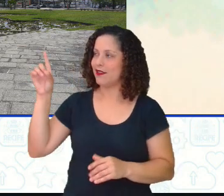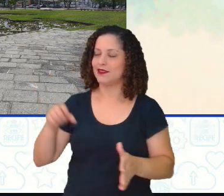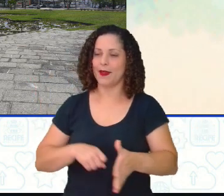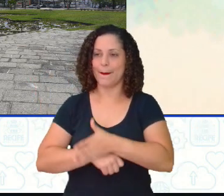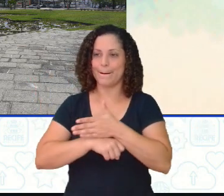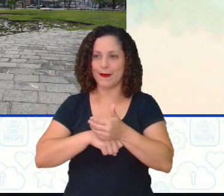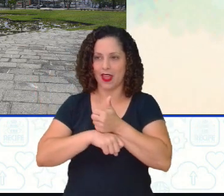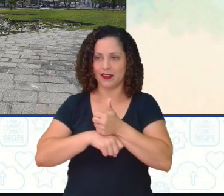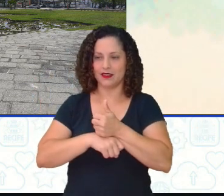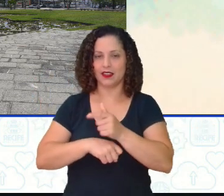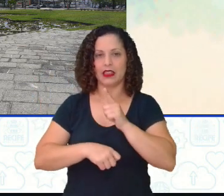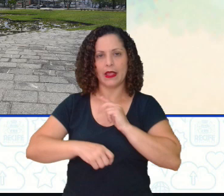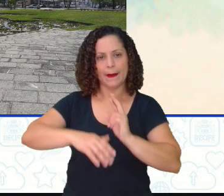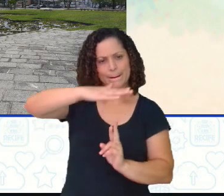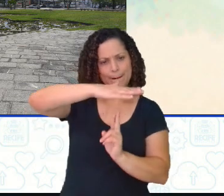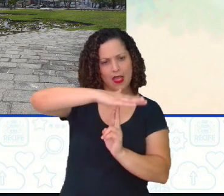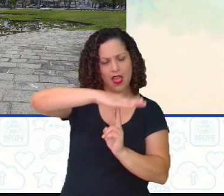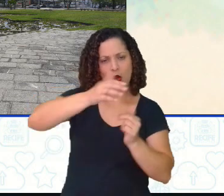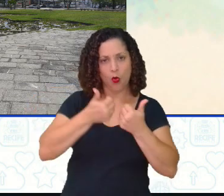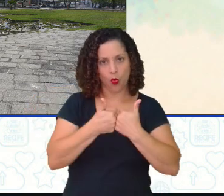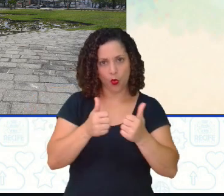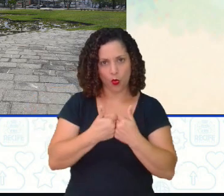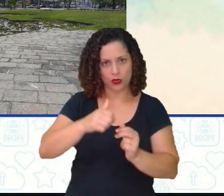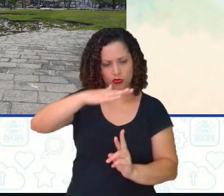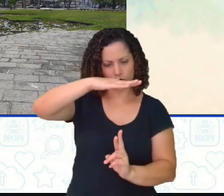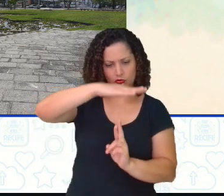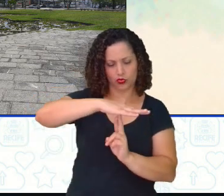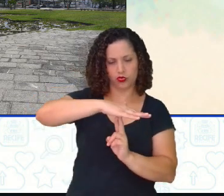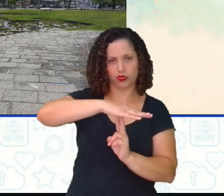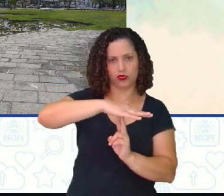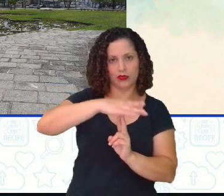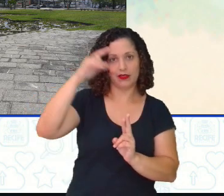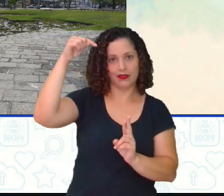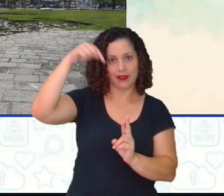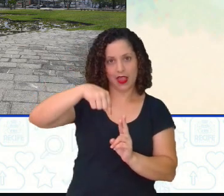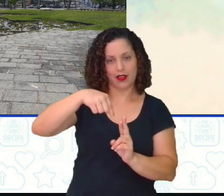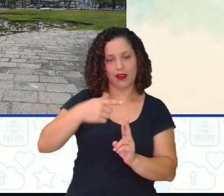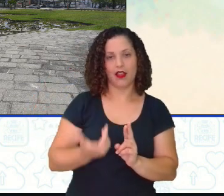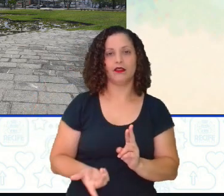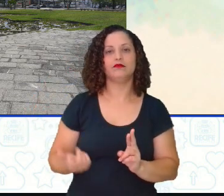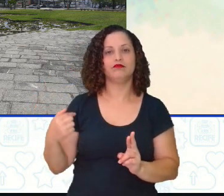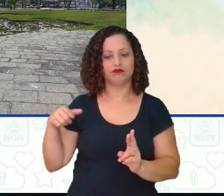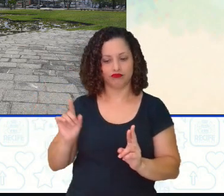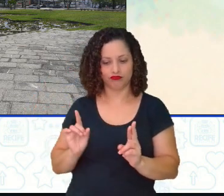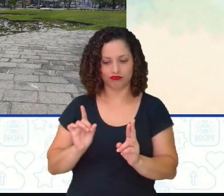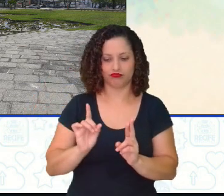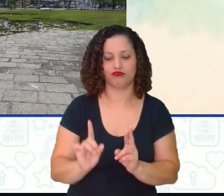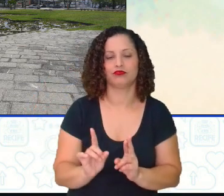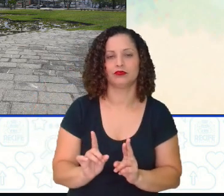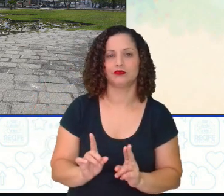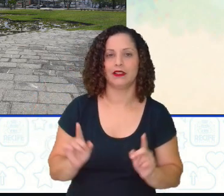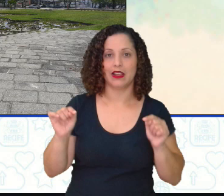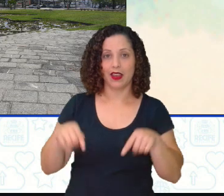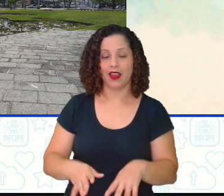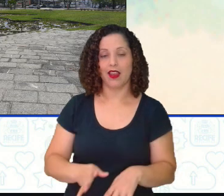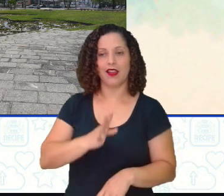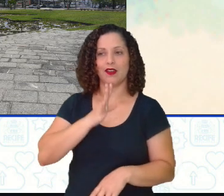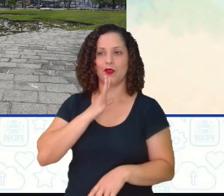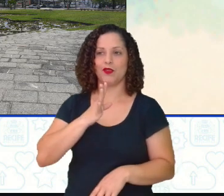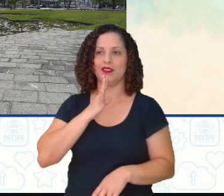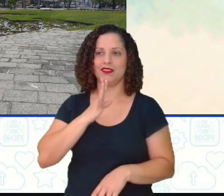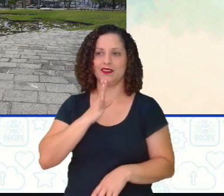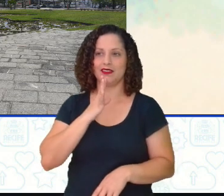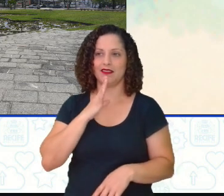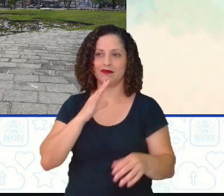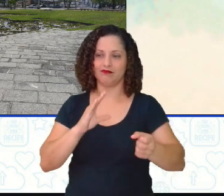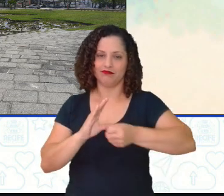até ponto de ônibus, né? Nela que vocês vão descer na própria praça e aí vocês vão conhecer. Algumas